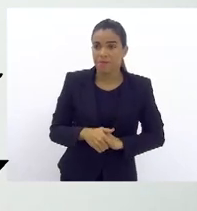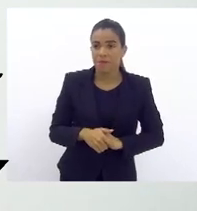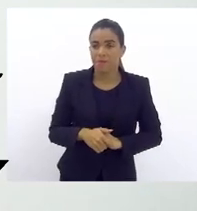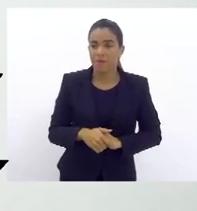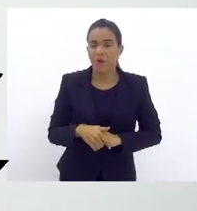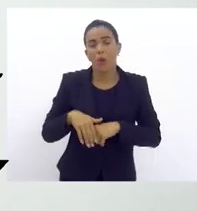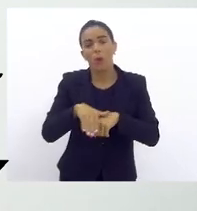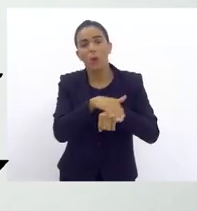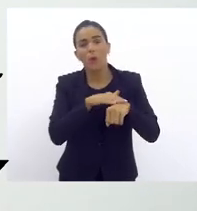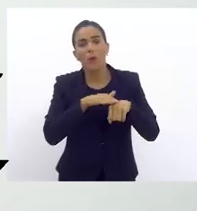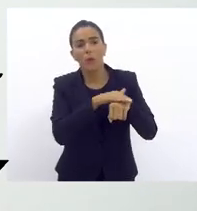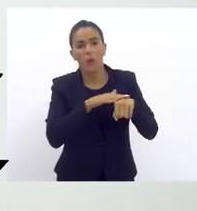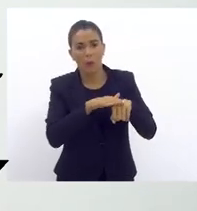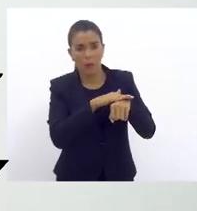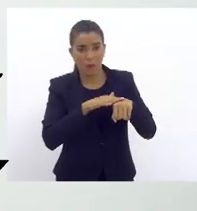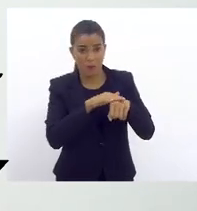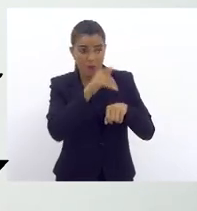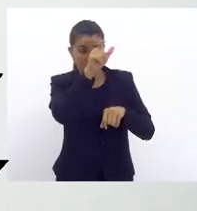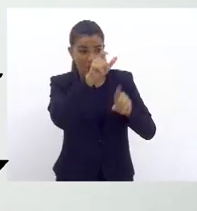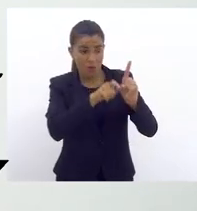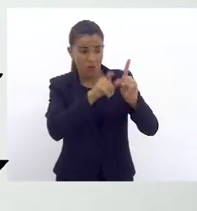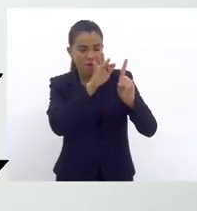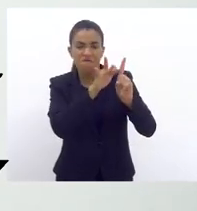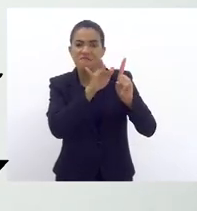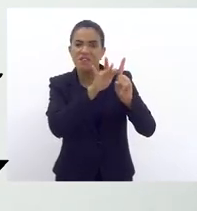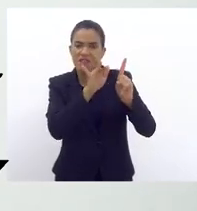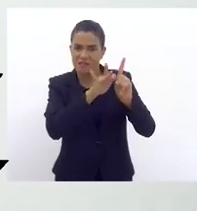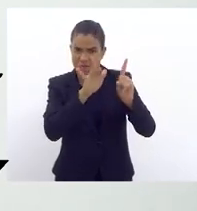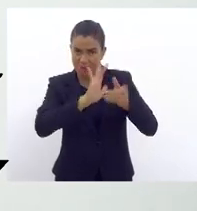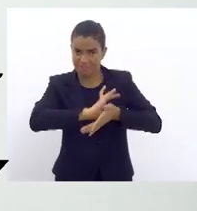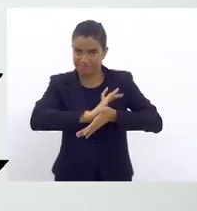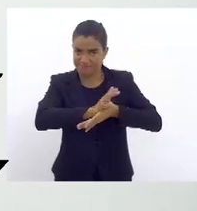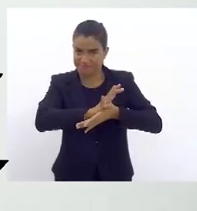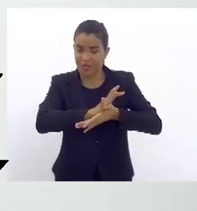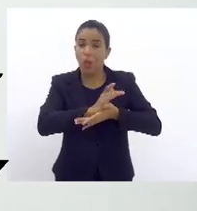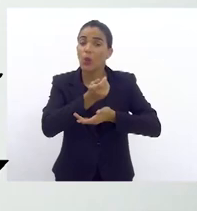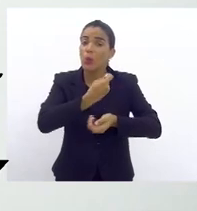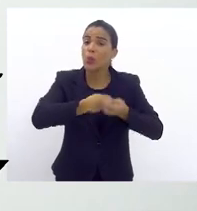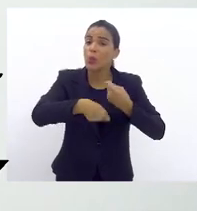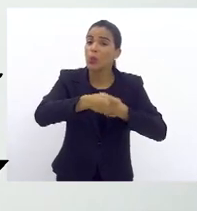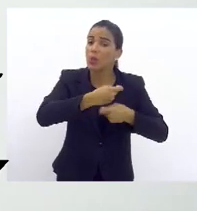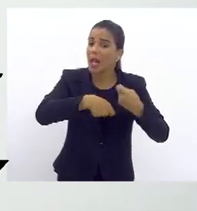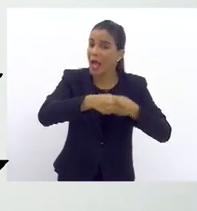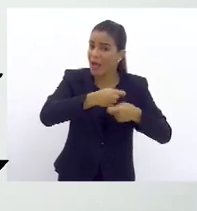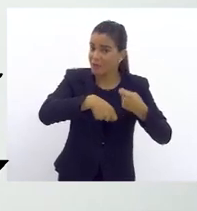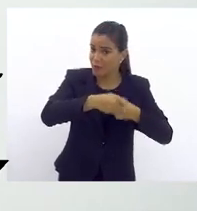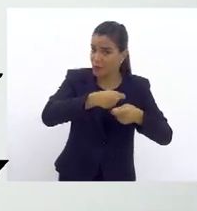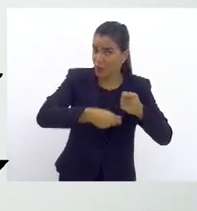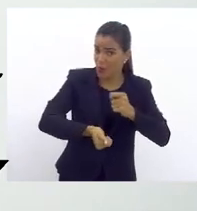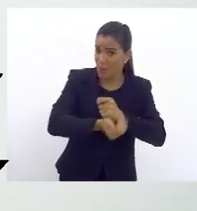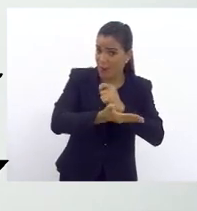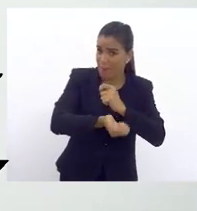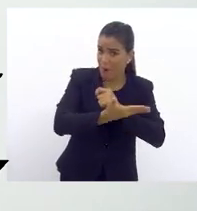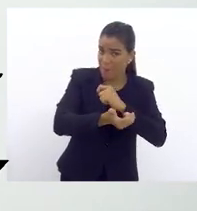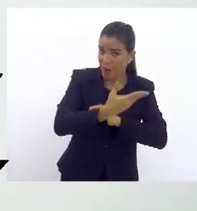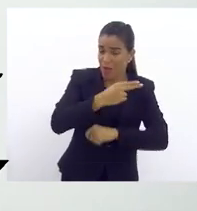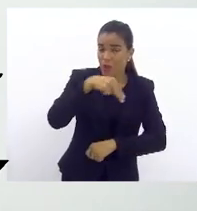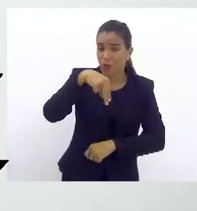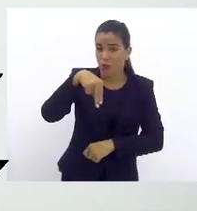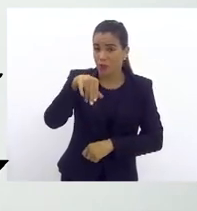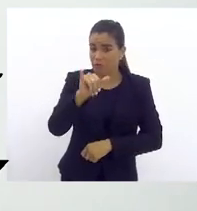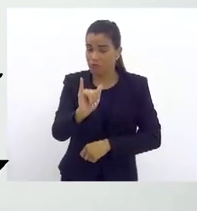conversando com uma vítima de intolerância do tráfico do narcotráfico de Nova Iguaçu